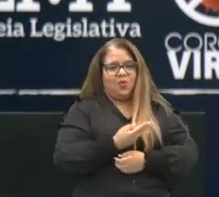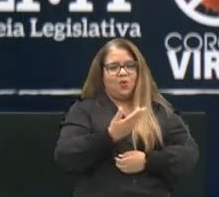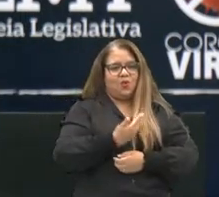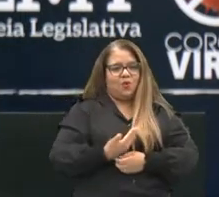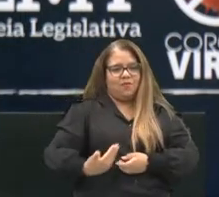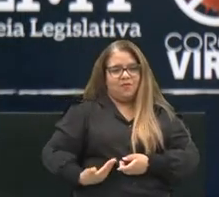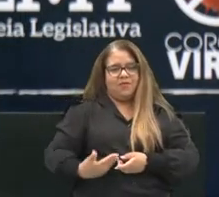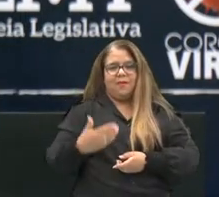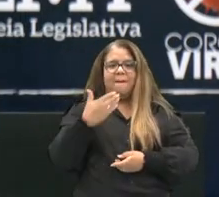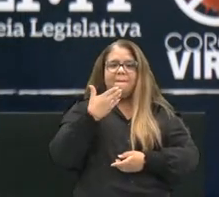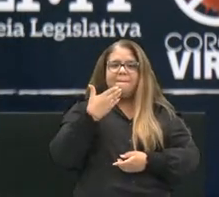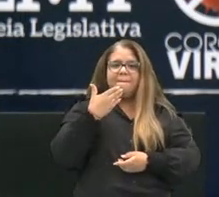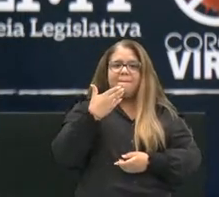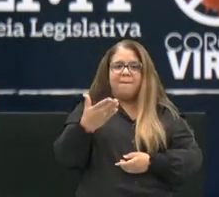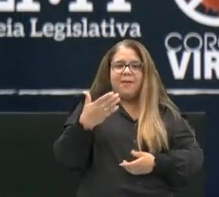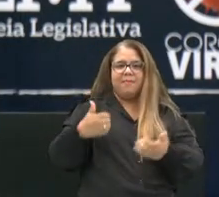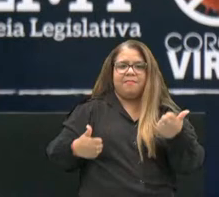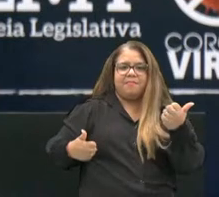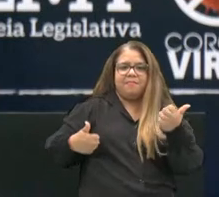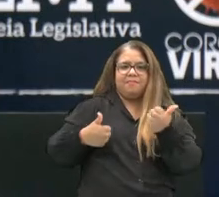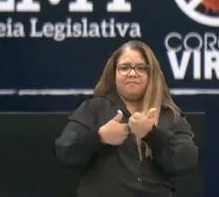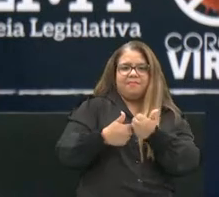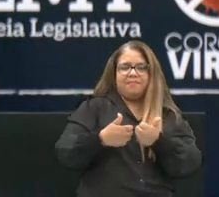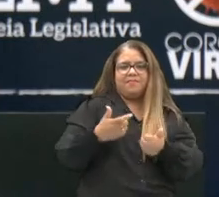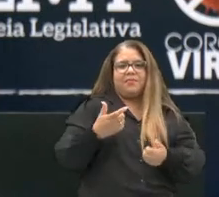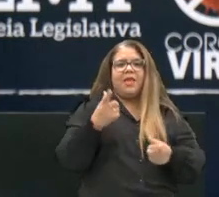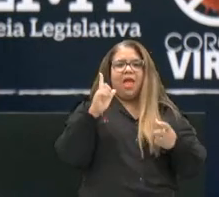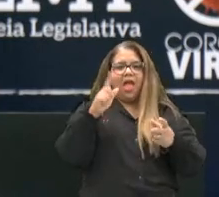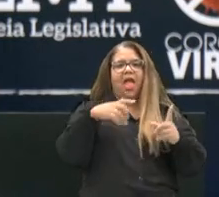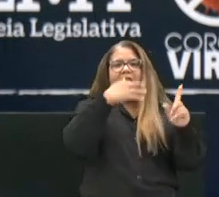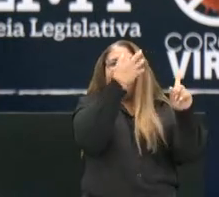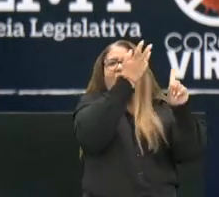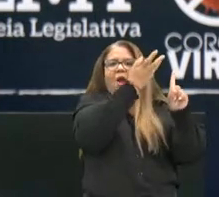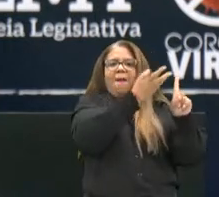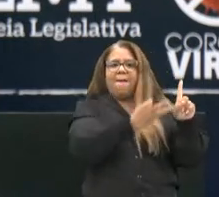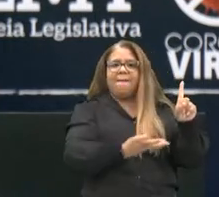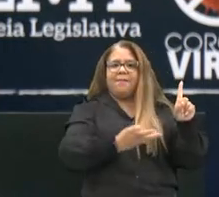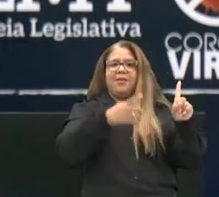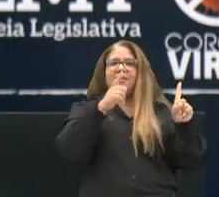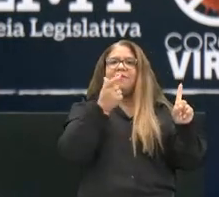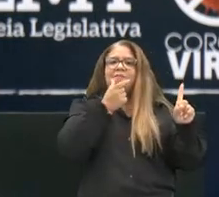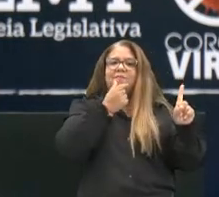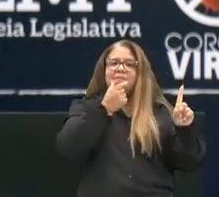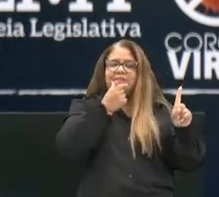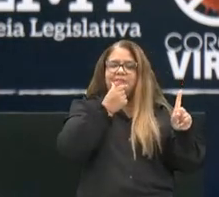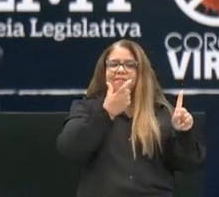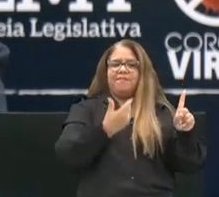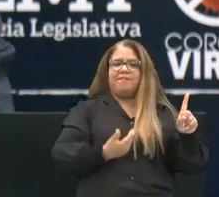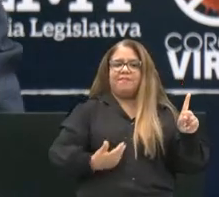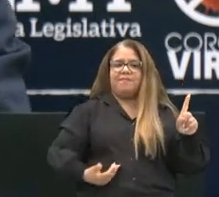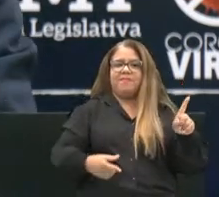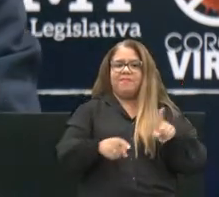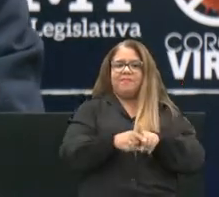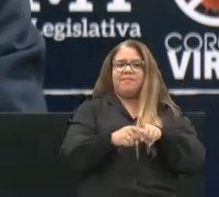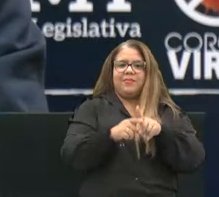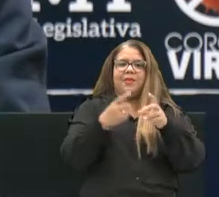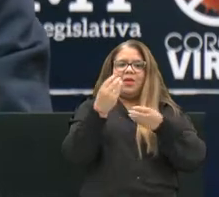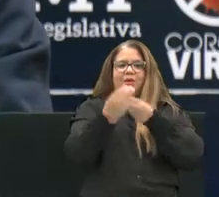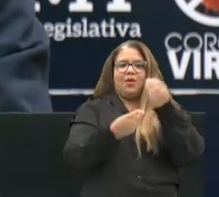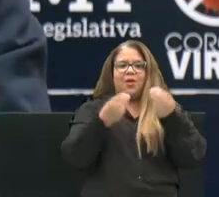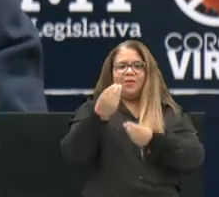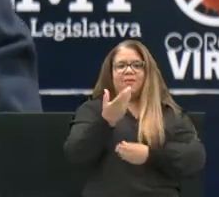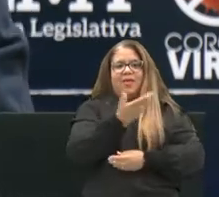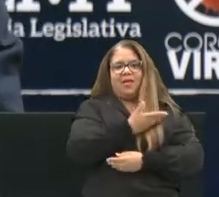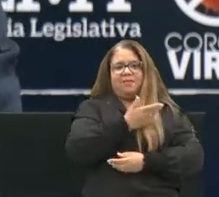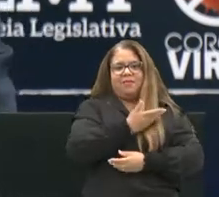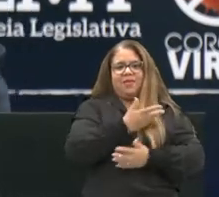que pediu que eu pudesse vir aqui render as homenagens a esse grande homem público, mas também aqui como amigo da